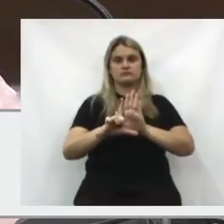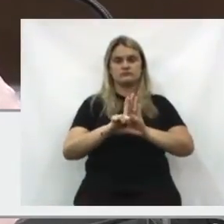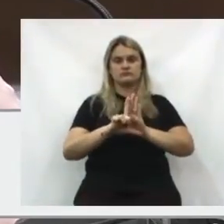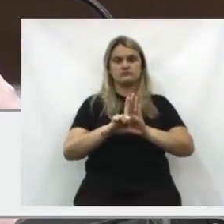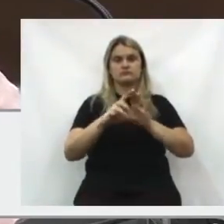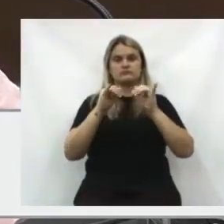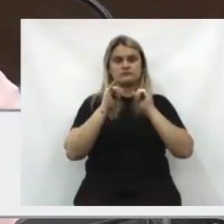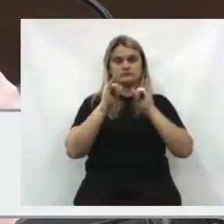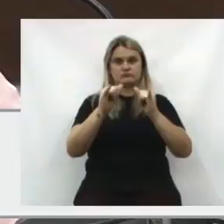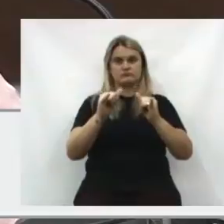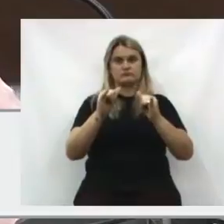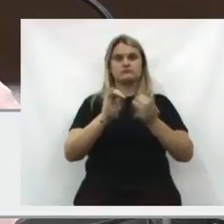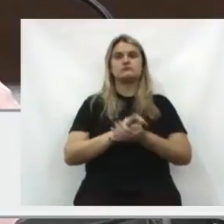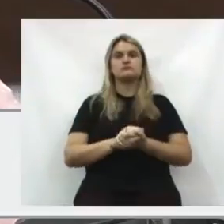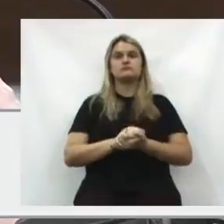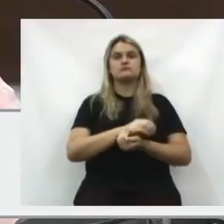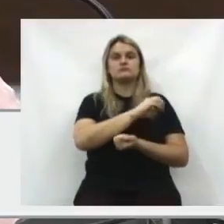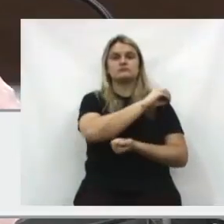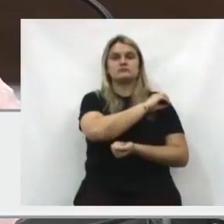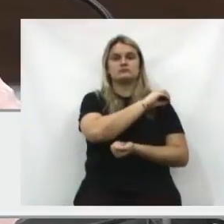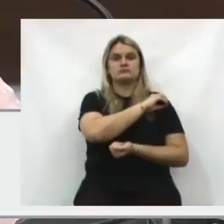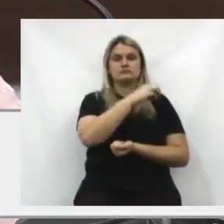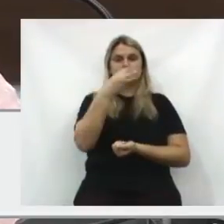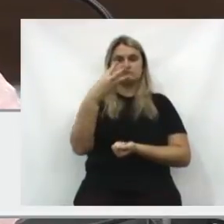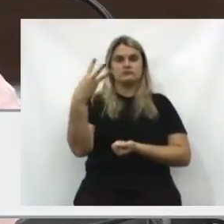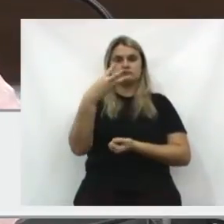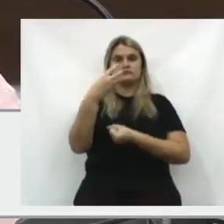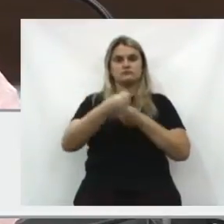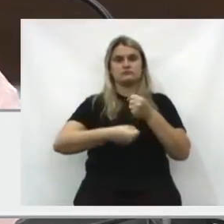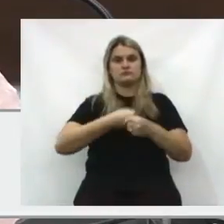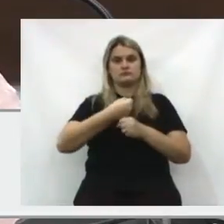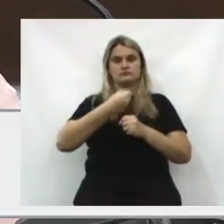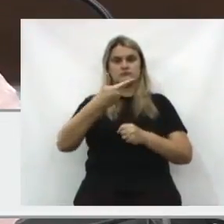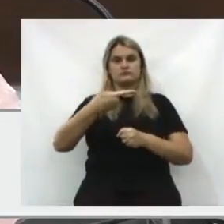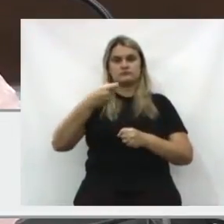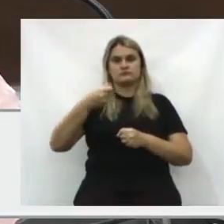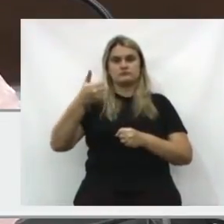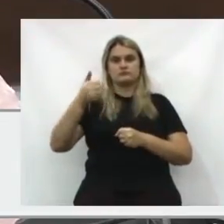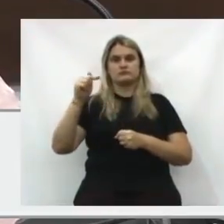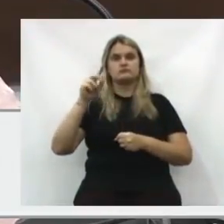Matéria do Legislativo. Indicações. Número